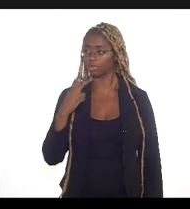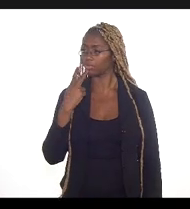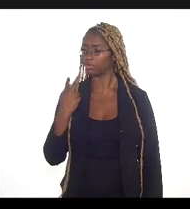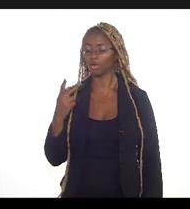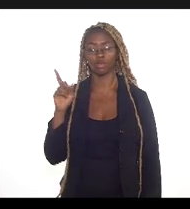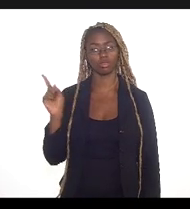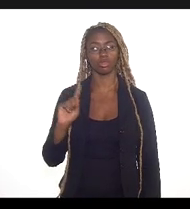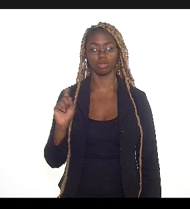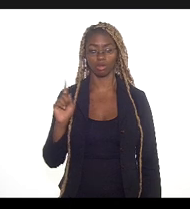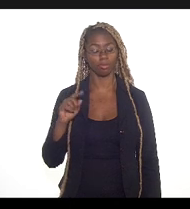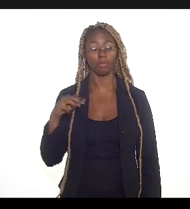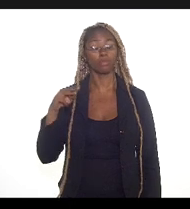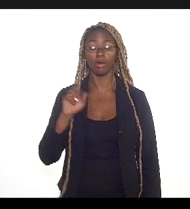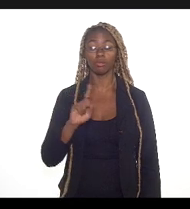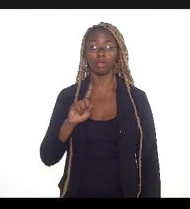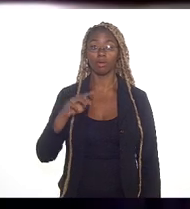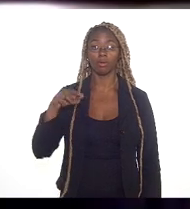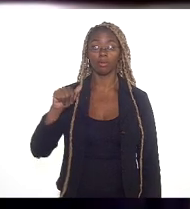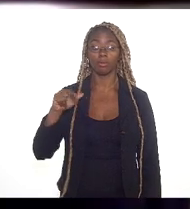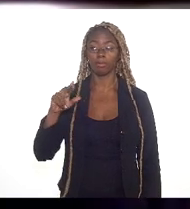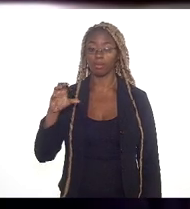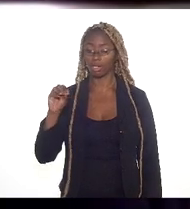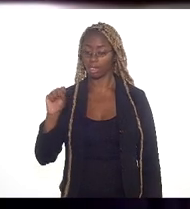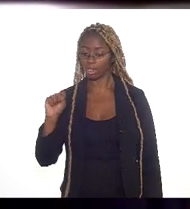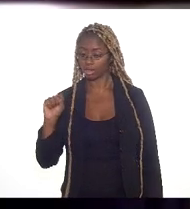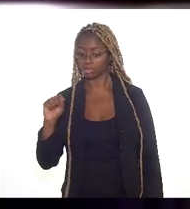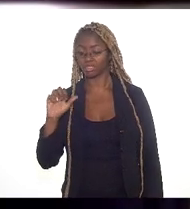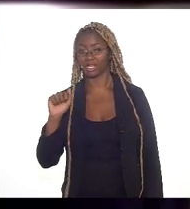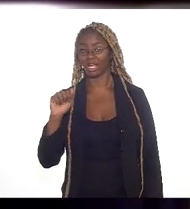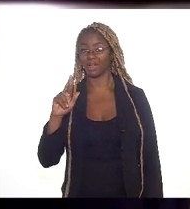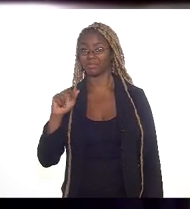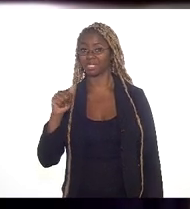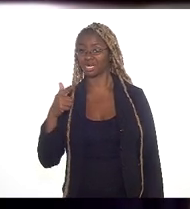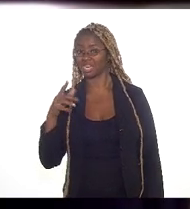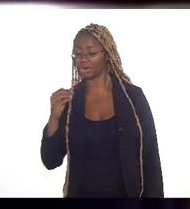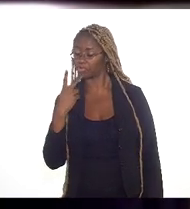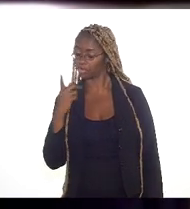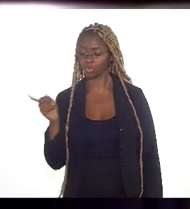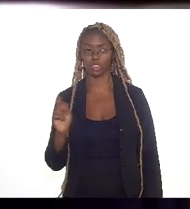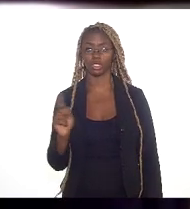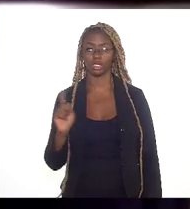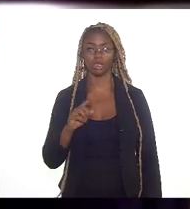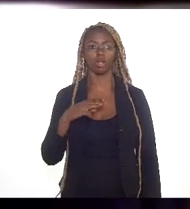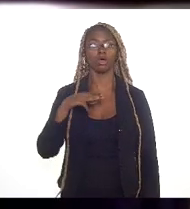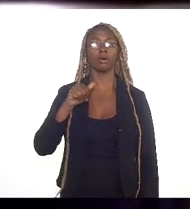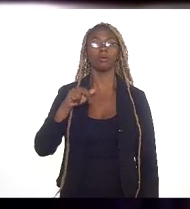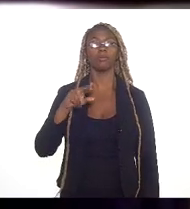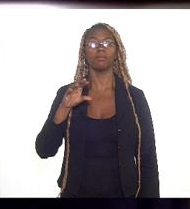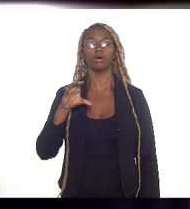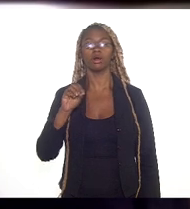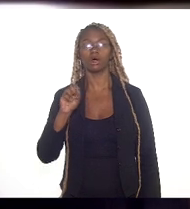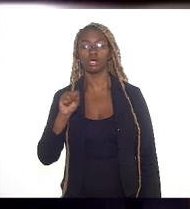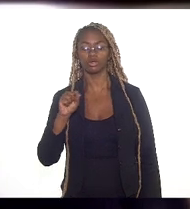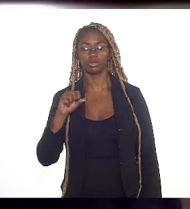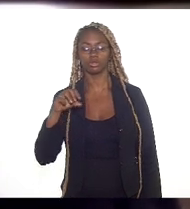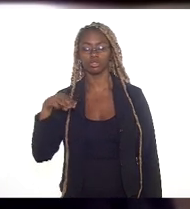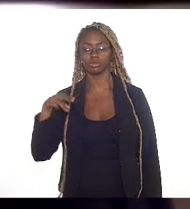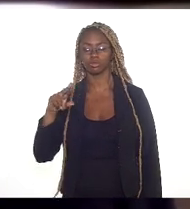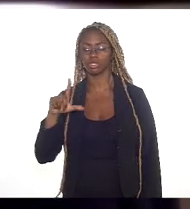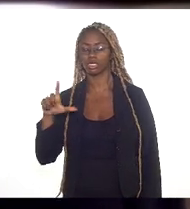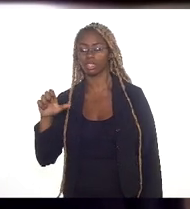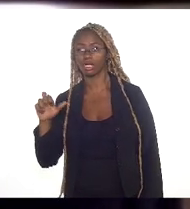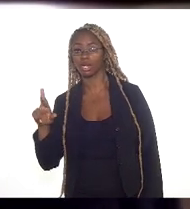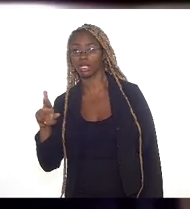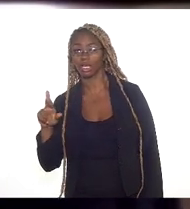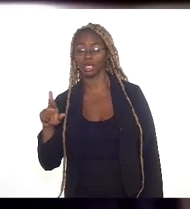Deputado Marcos Abraão votou não. Deputado Marcos Miller. Deputado Marcos Miller.